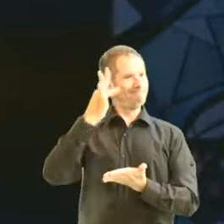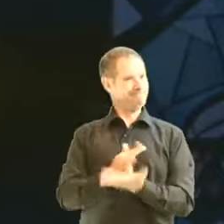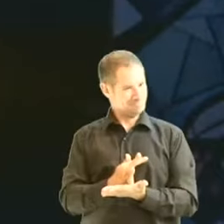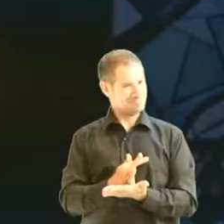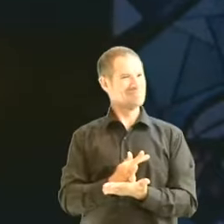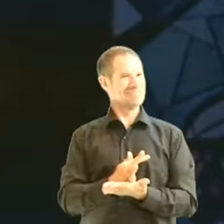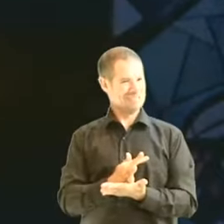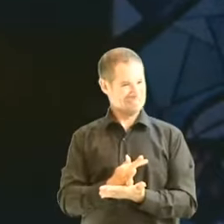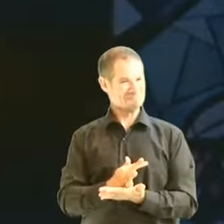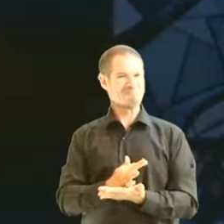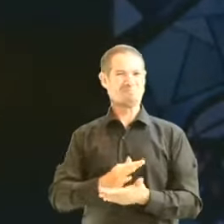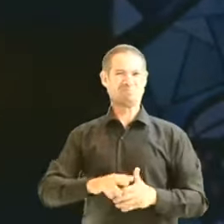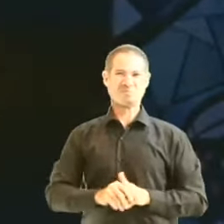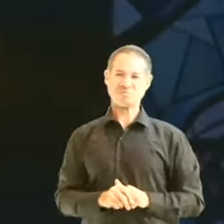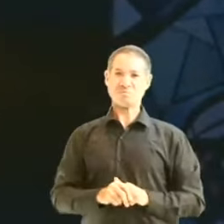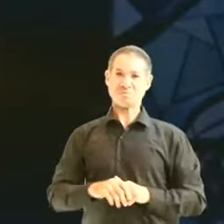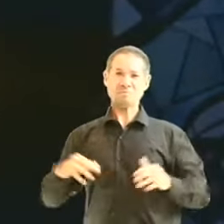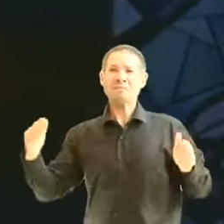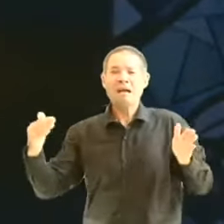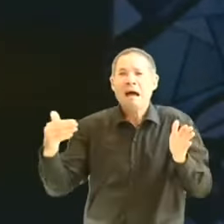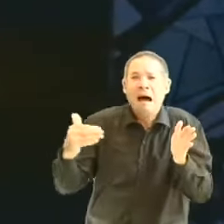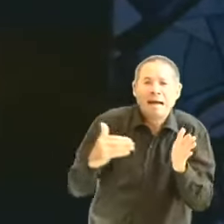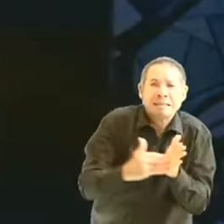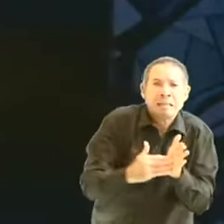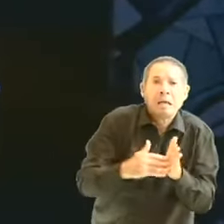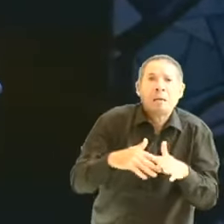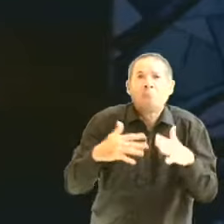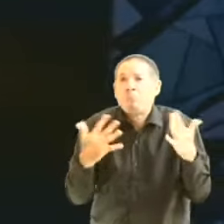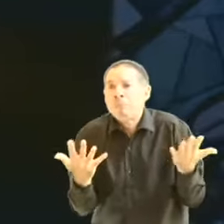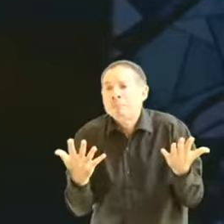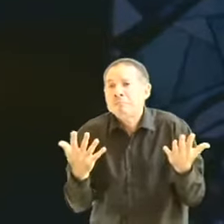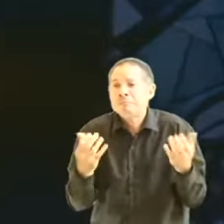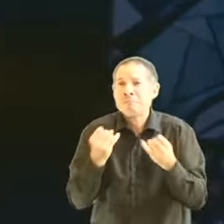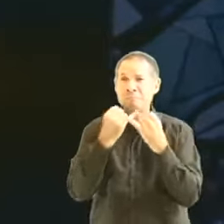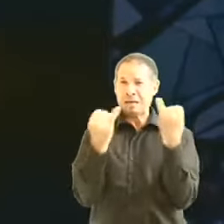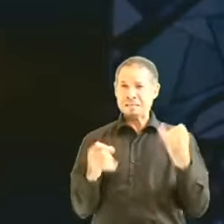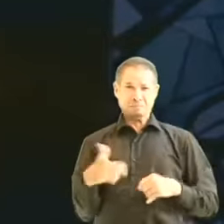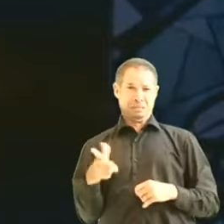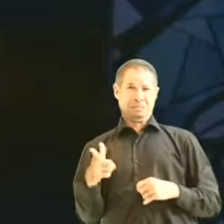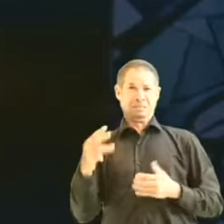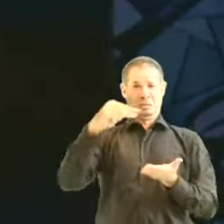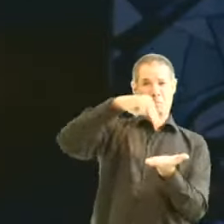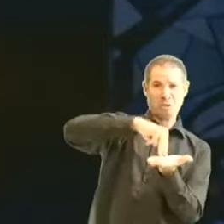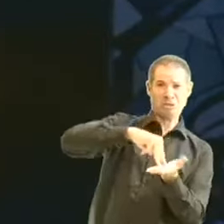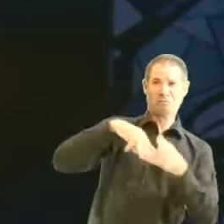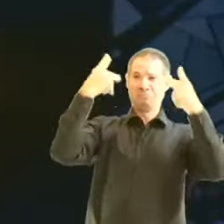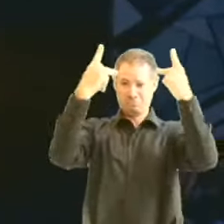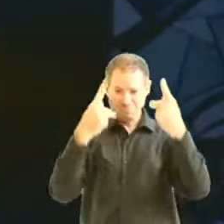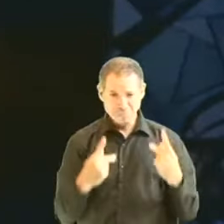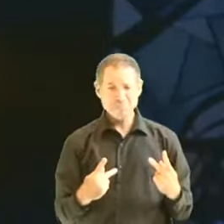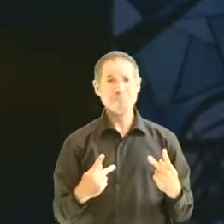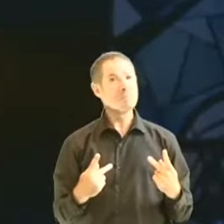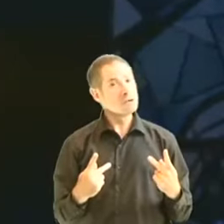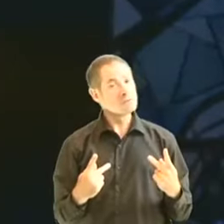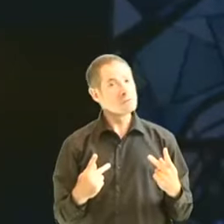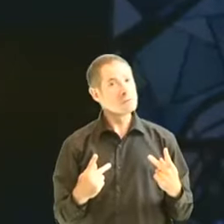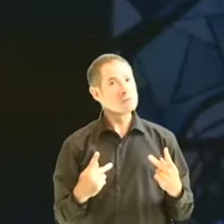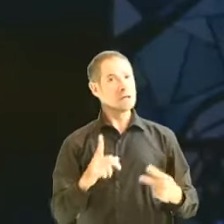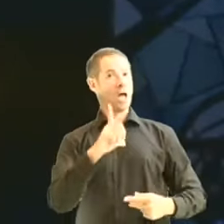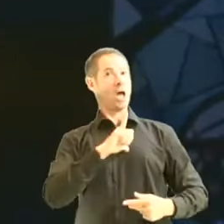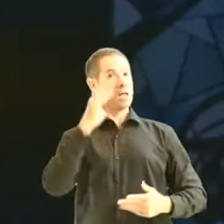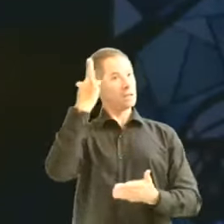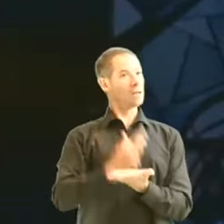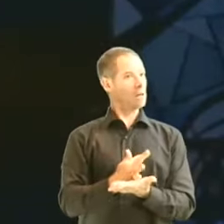fé. Até quando parece que não existem motivos humanos para ter